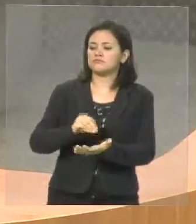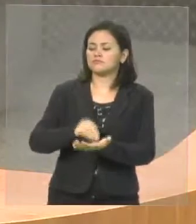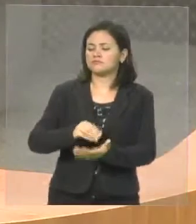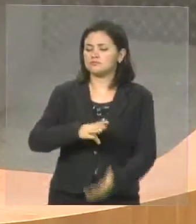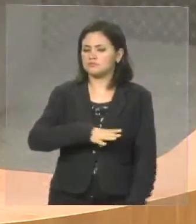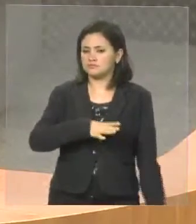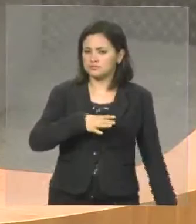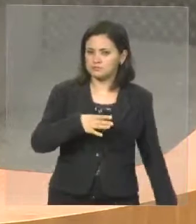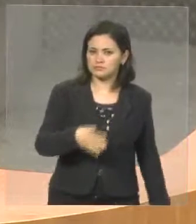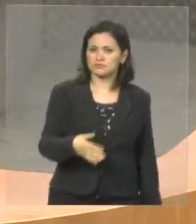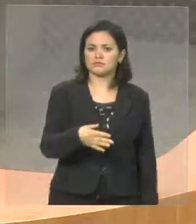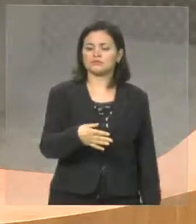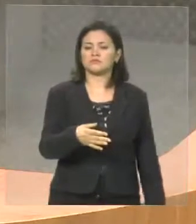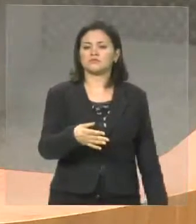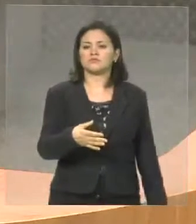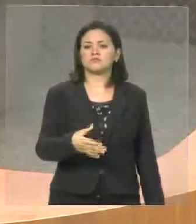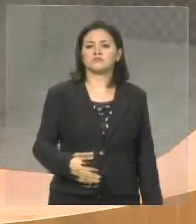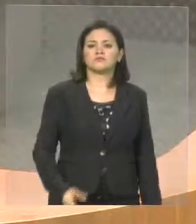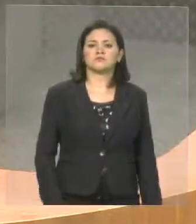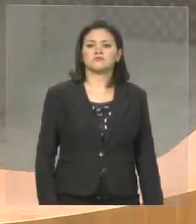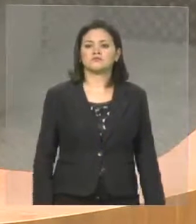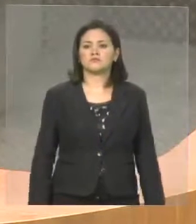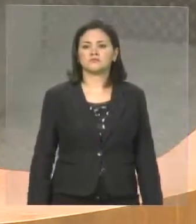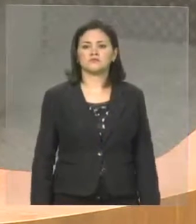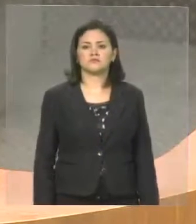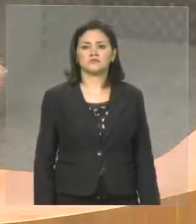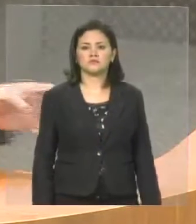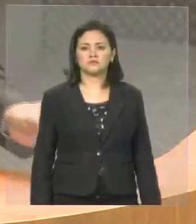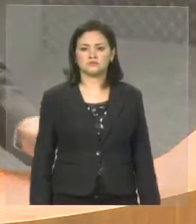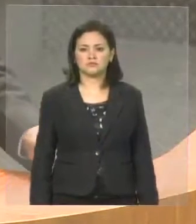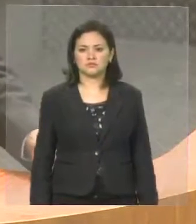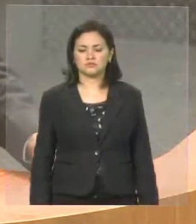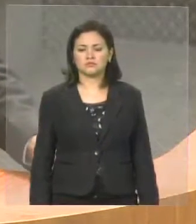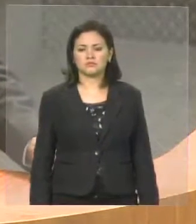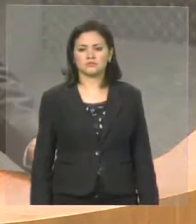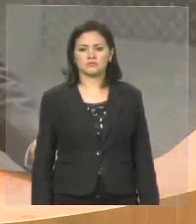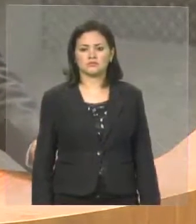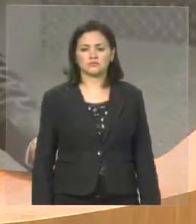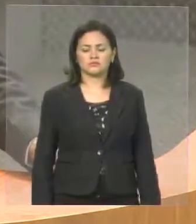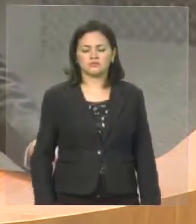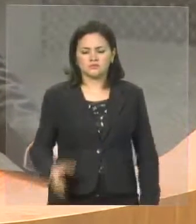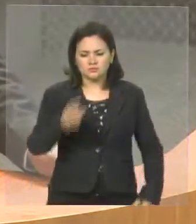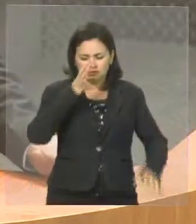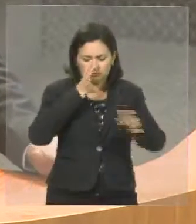a tentativa de desconstruir, a tentativa